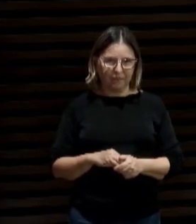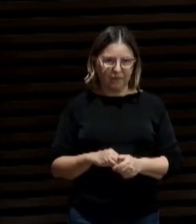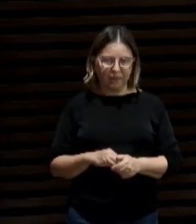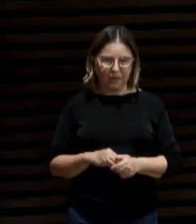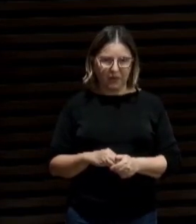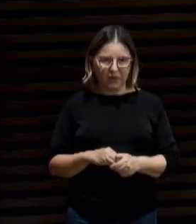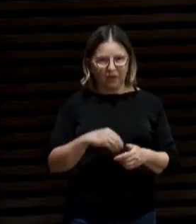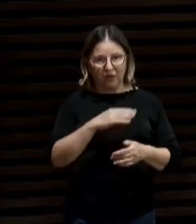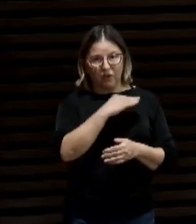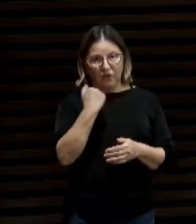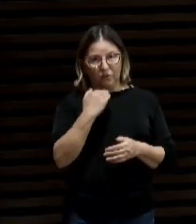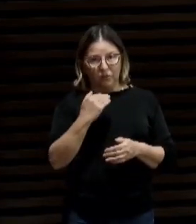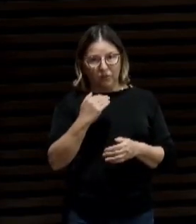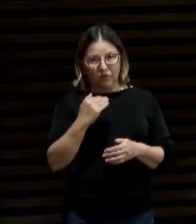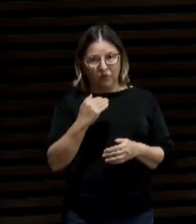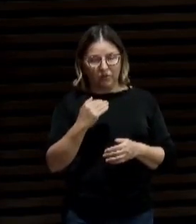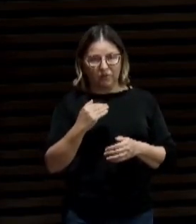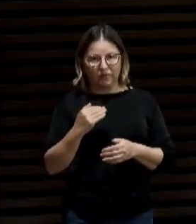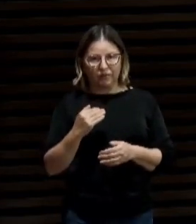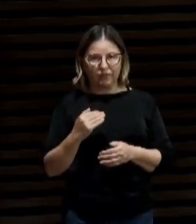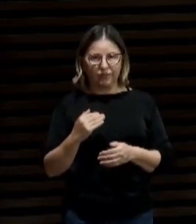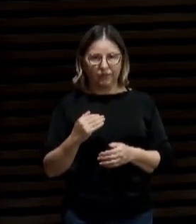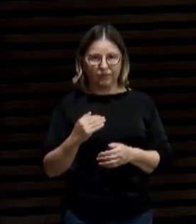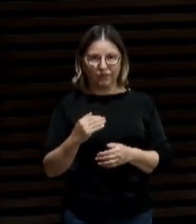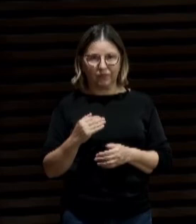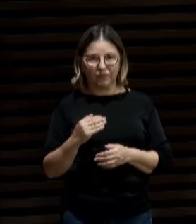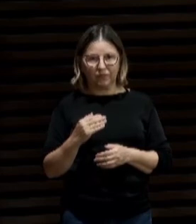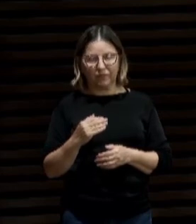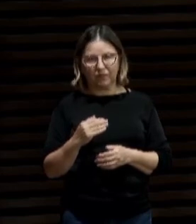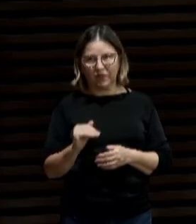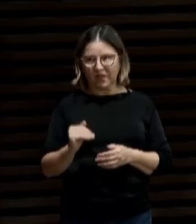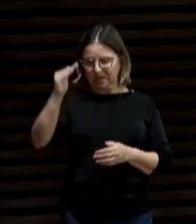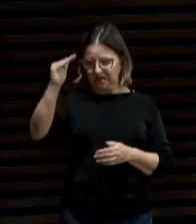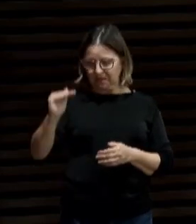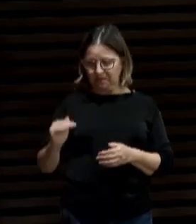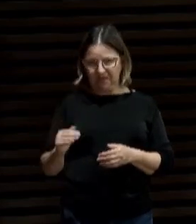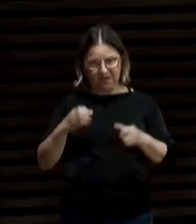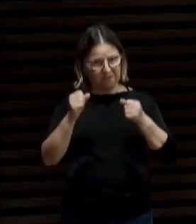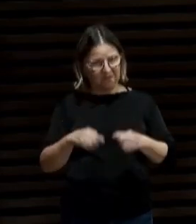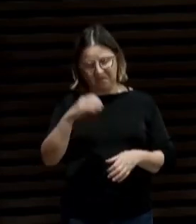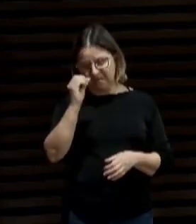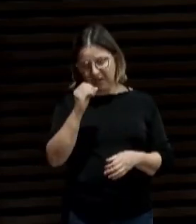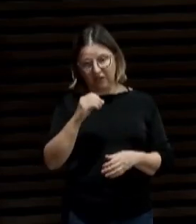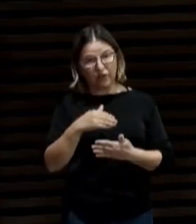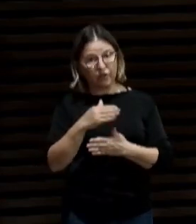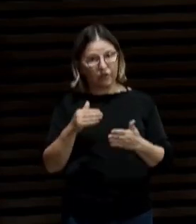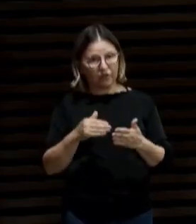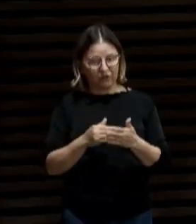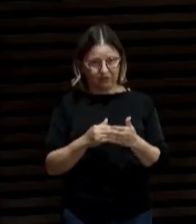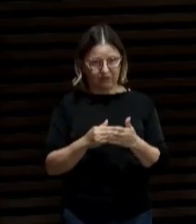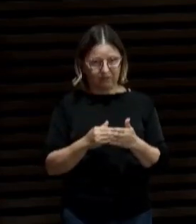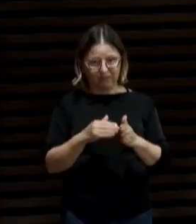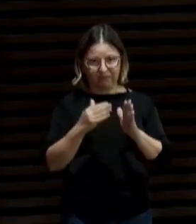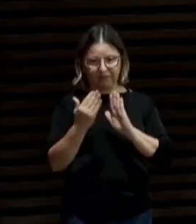mortos, grandes e pequenos, poderoso, fraco, todos, eles vão comparecer e serão postos em